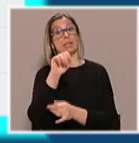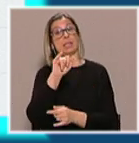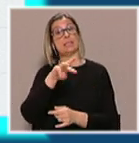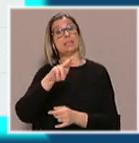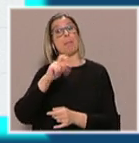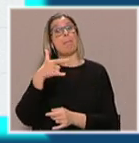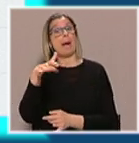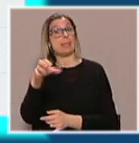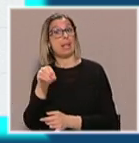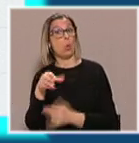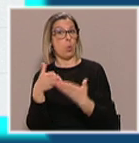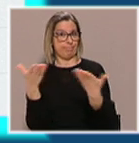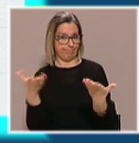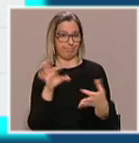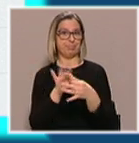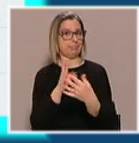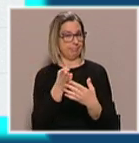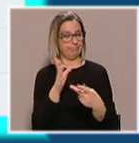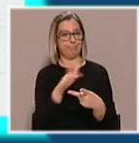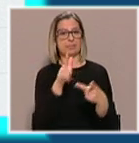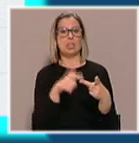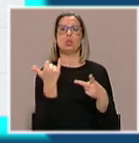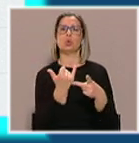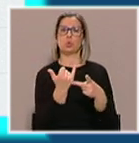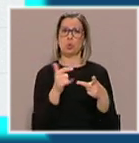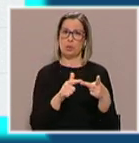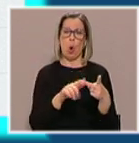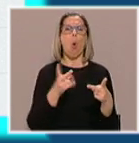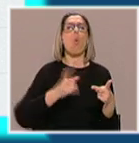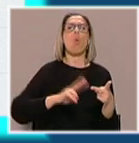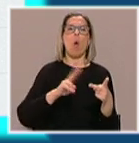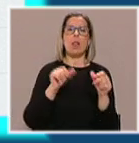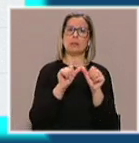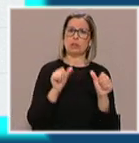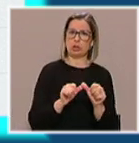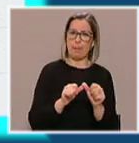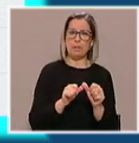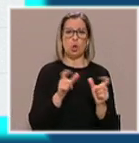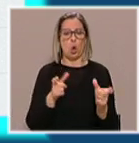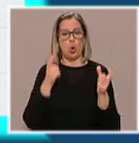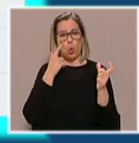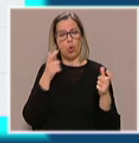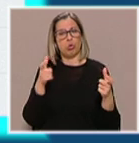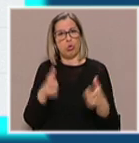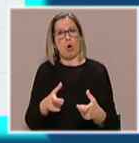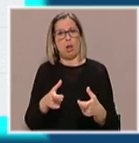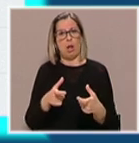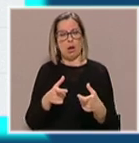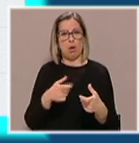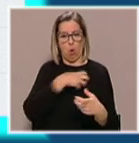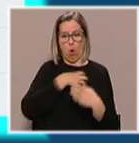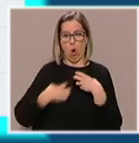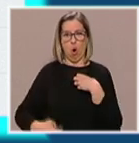ver. Muito bem. Segunda questão. Qual dos sistemas controla os órgãos quando o organismo